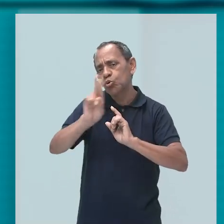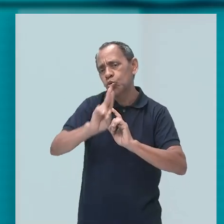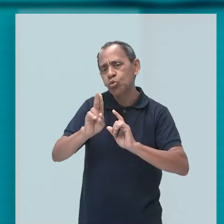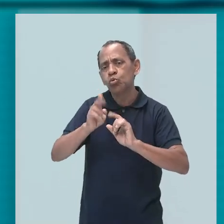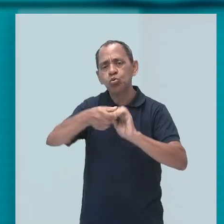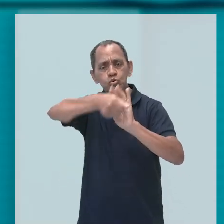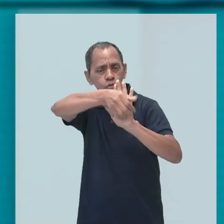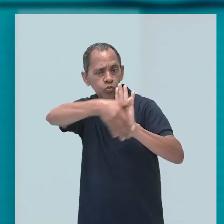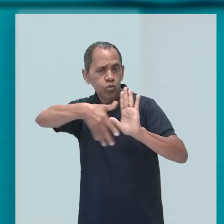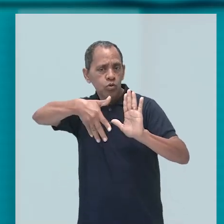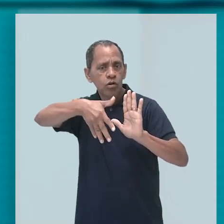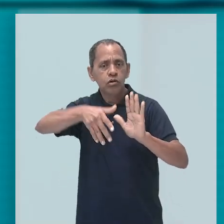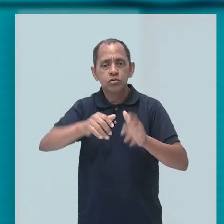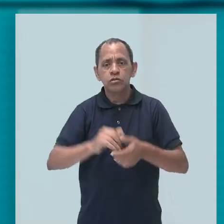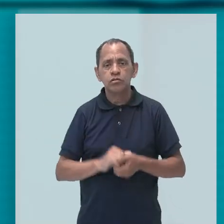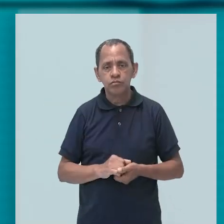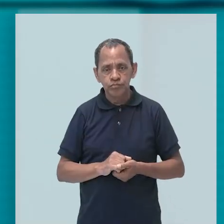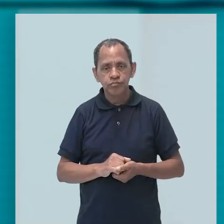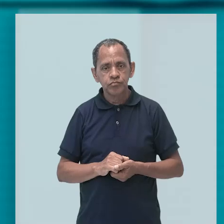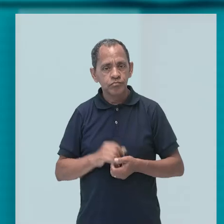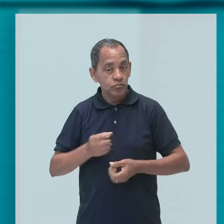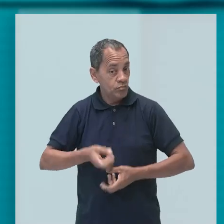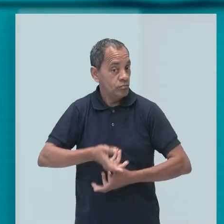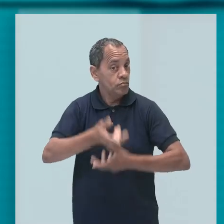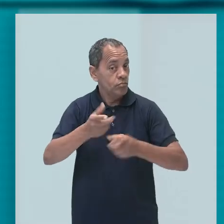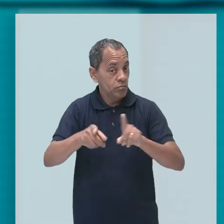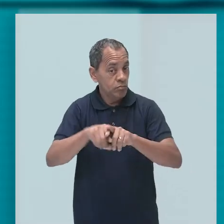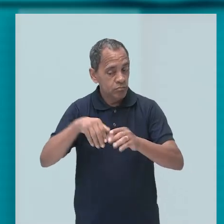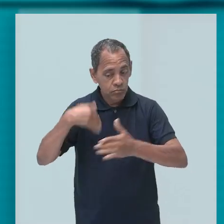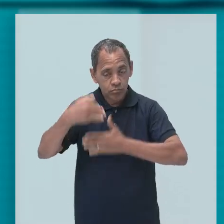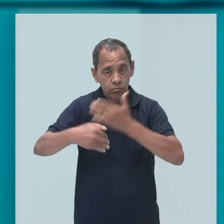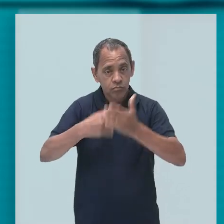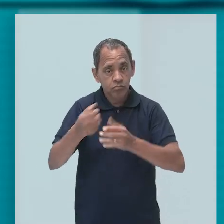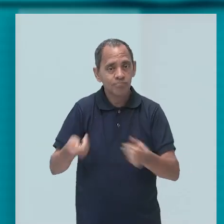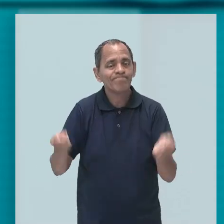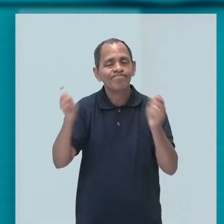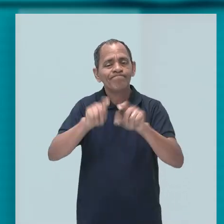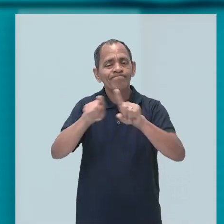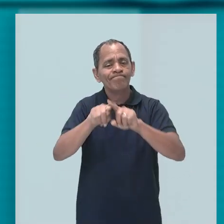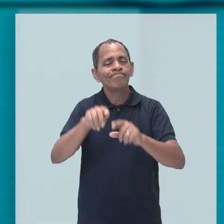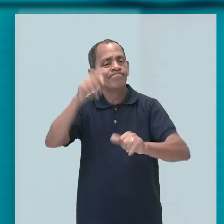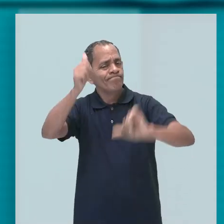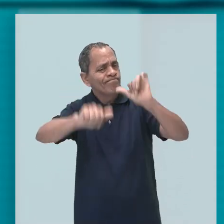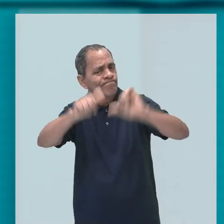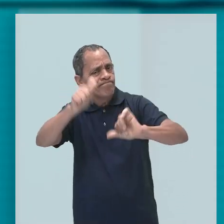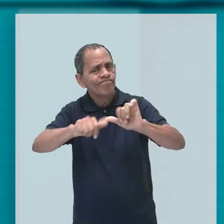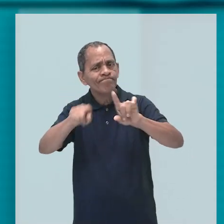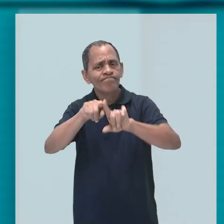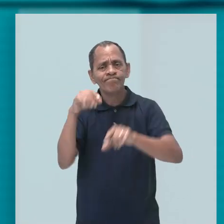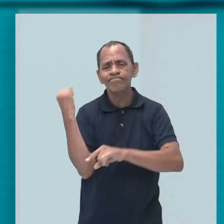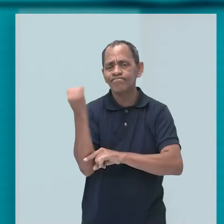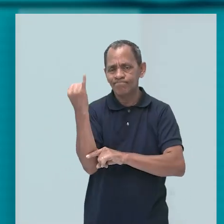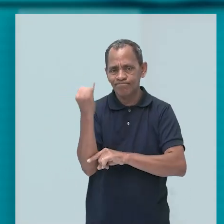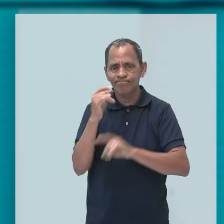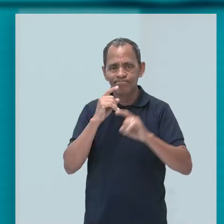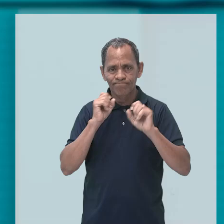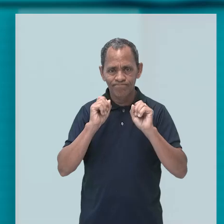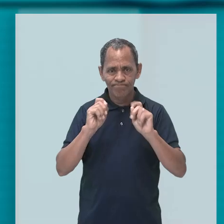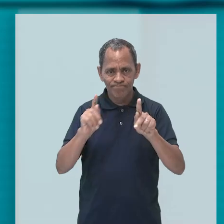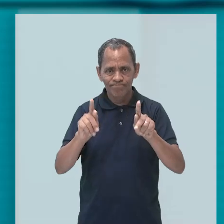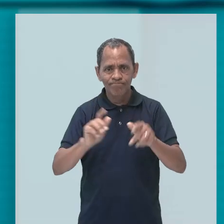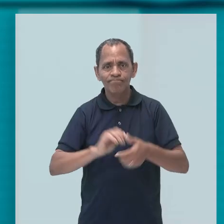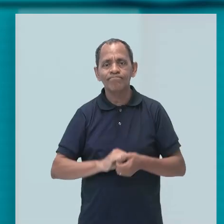Então, estimular e desenvolver essa capacidade interpretativa é extremamente importante, ok? E